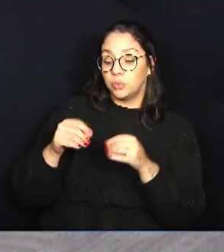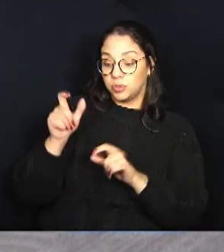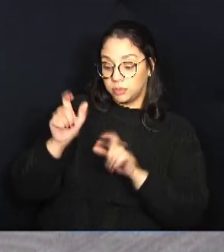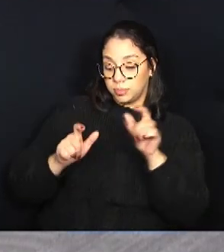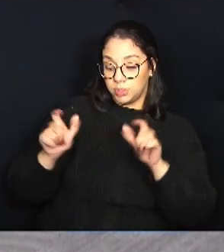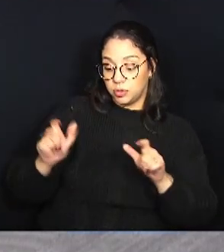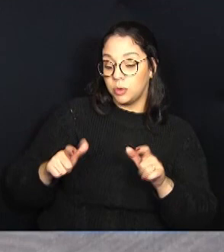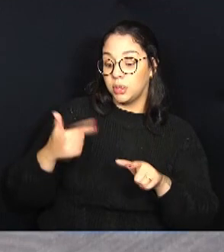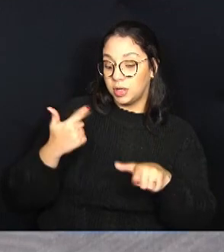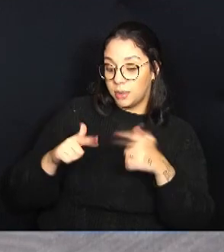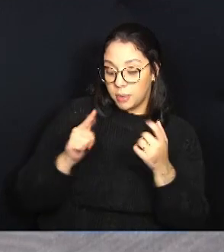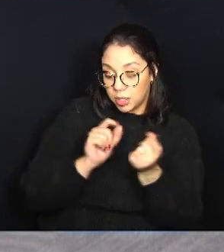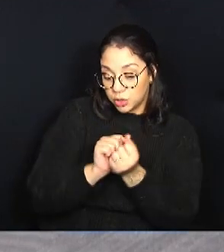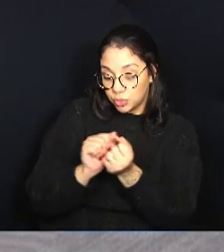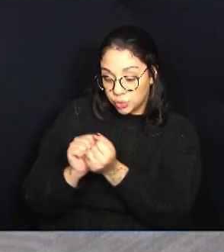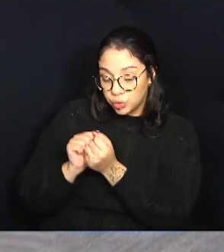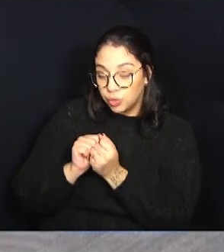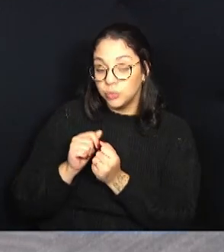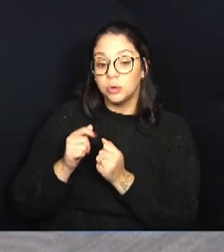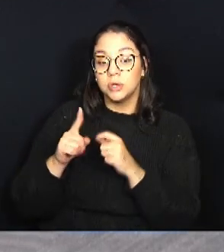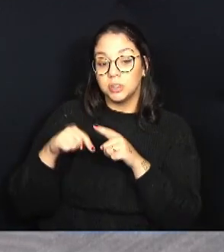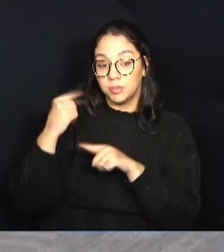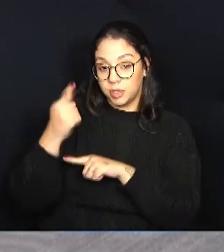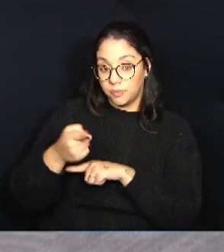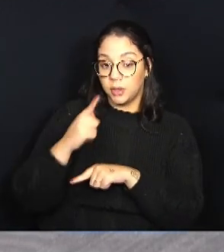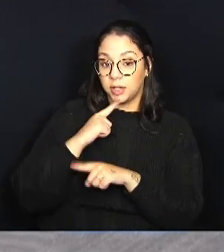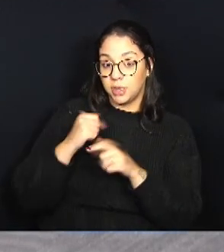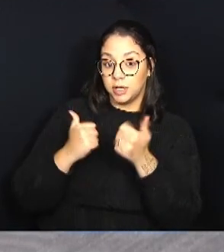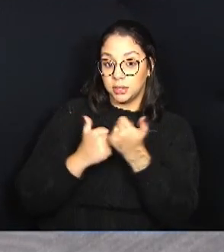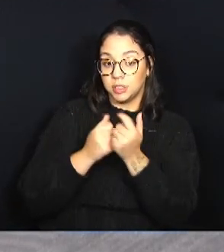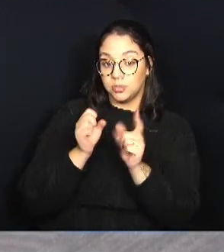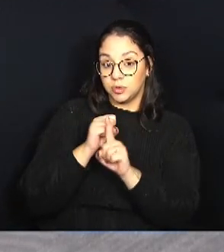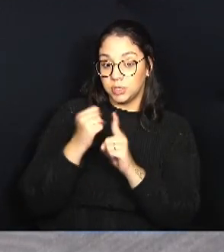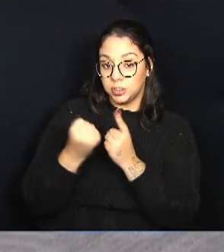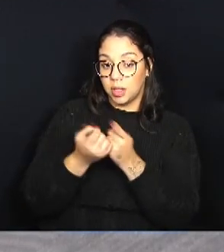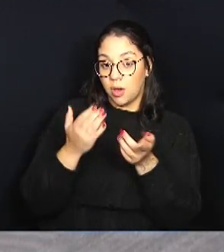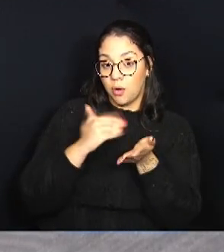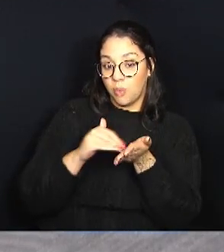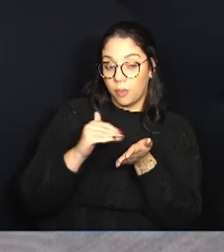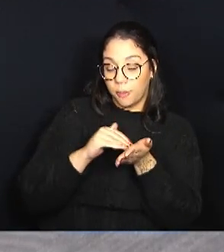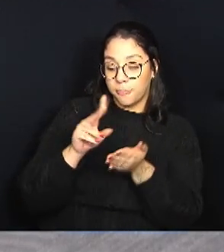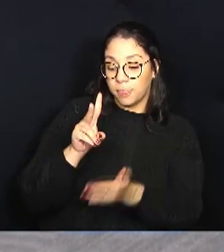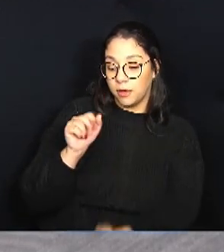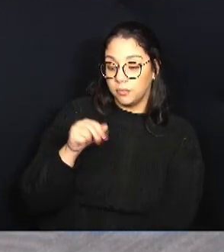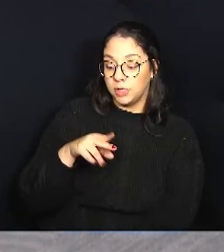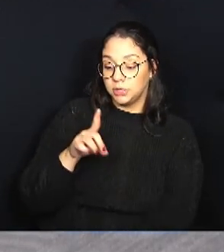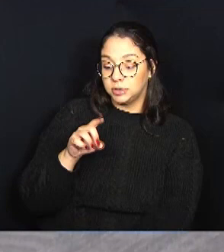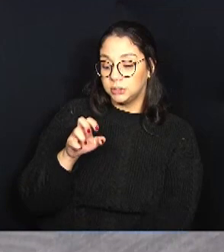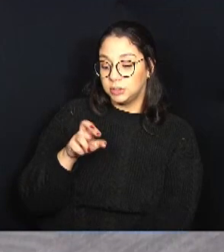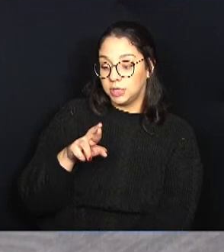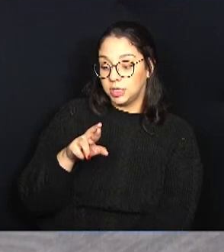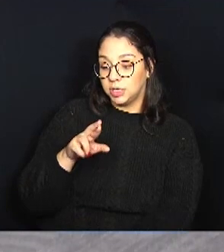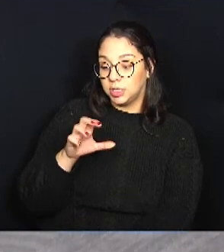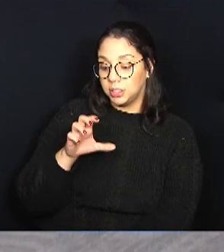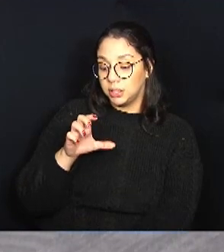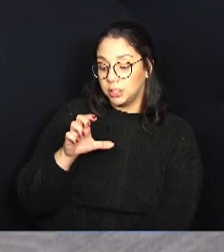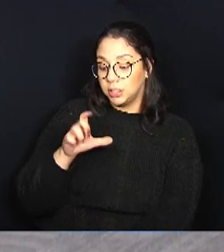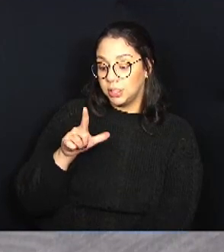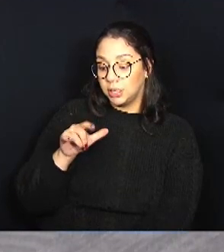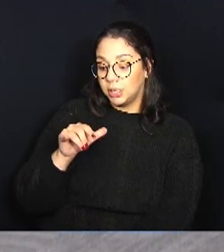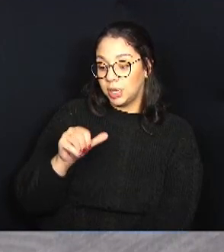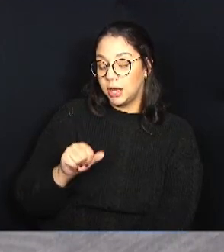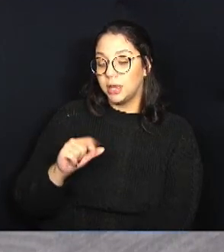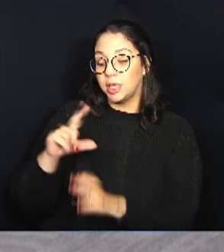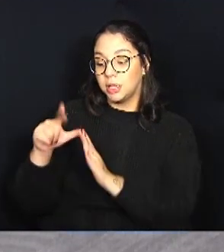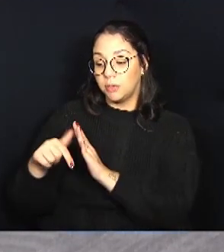população. Semana que vem tem assistência social aqui, a Vandercléia Moura, a secretária, vai estar conosco. Depois escutaremos a Secretaria